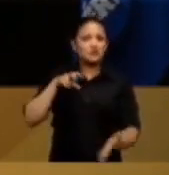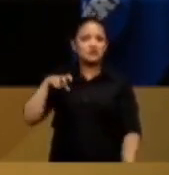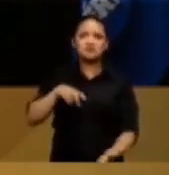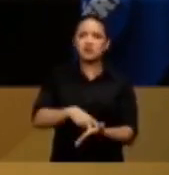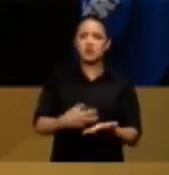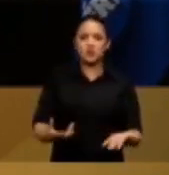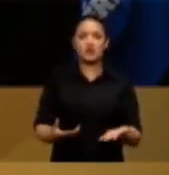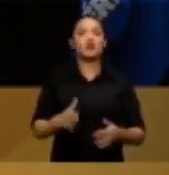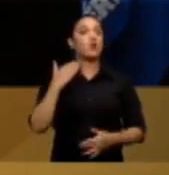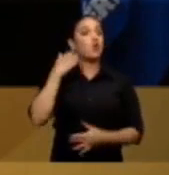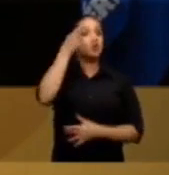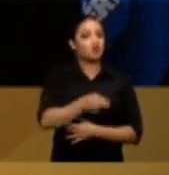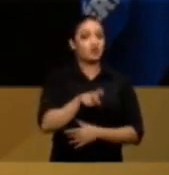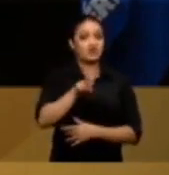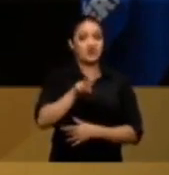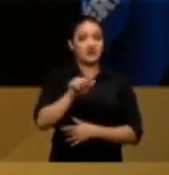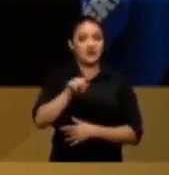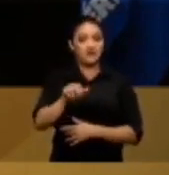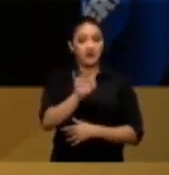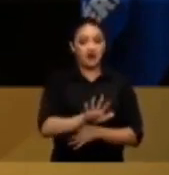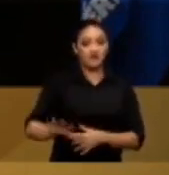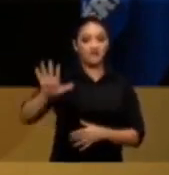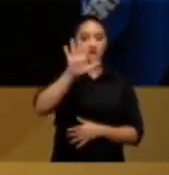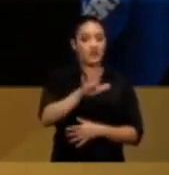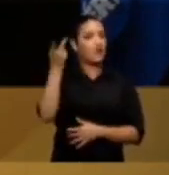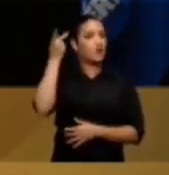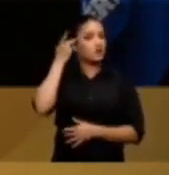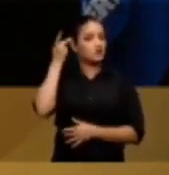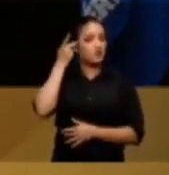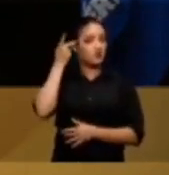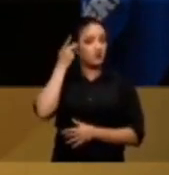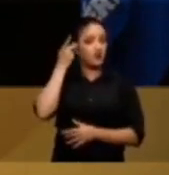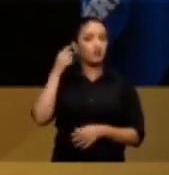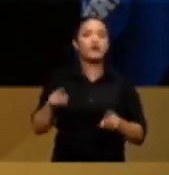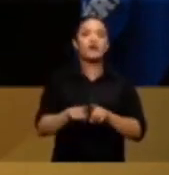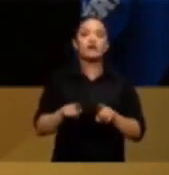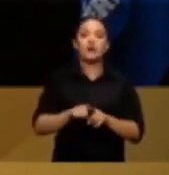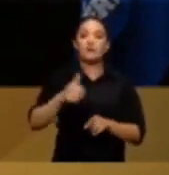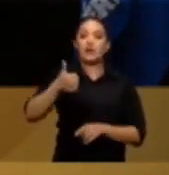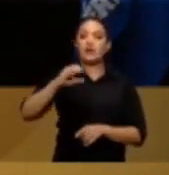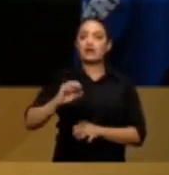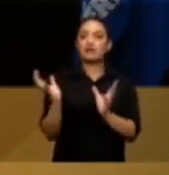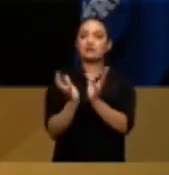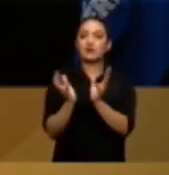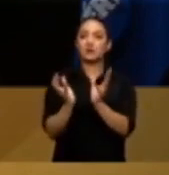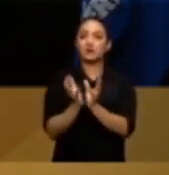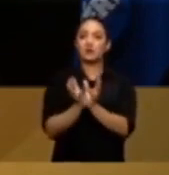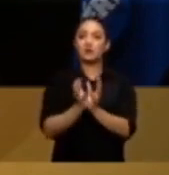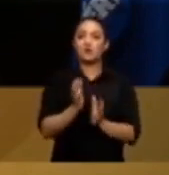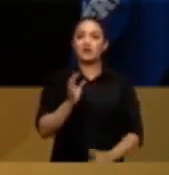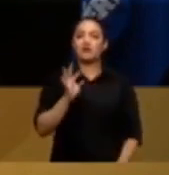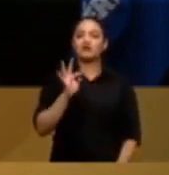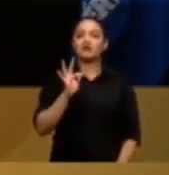5ª Vara Federal da Subseção Judiciária de Santos, São Paulo, quanto pela 10ª Turma do Tribunal Regional Federal da